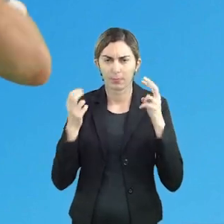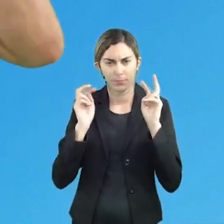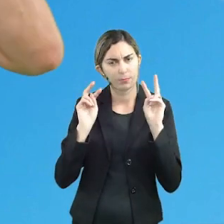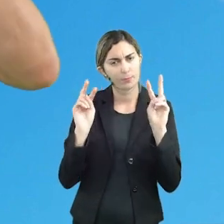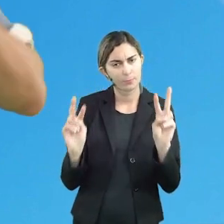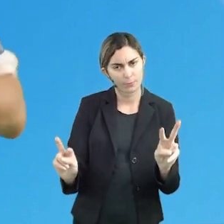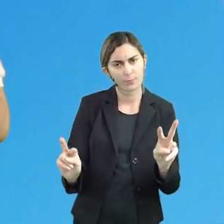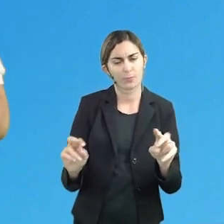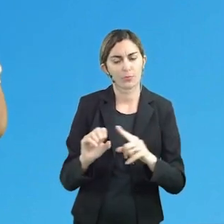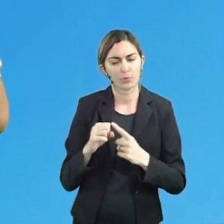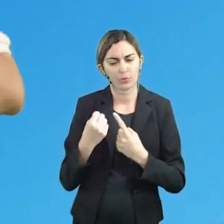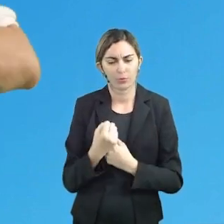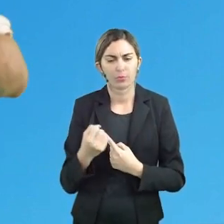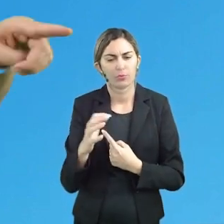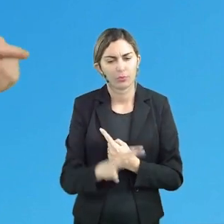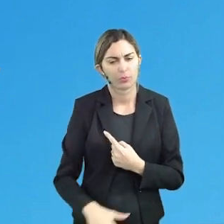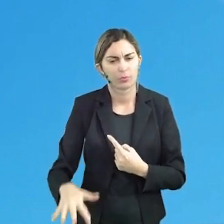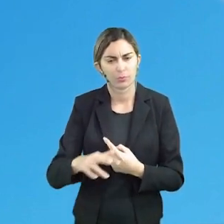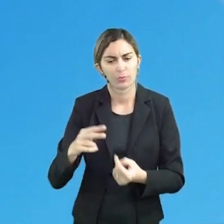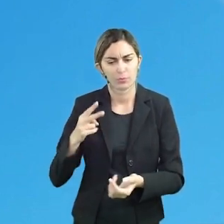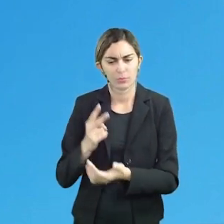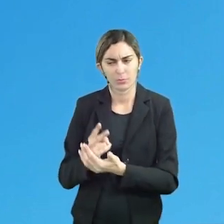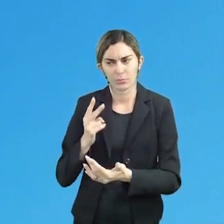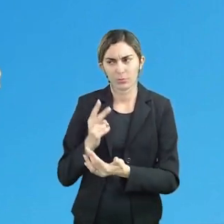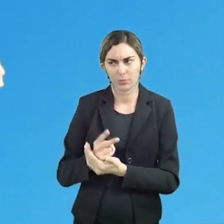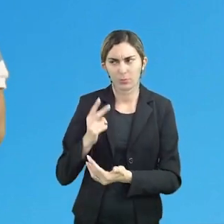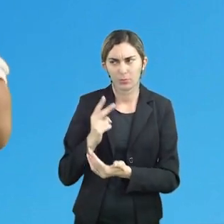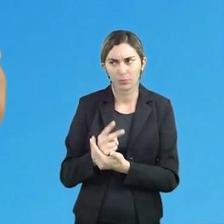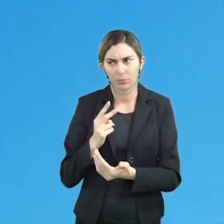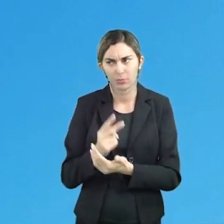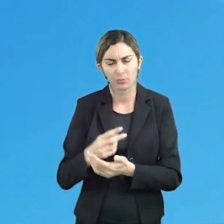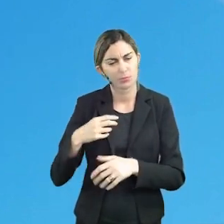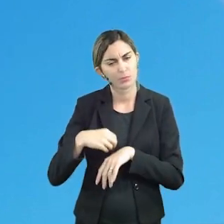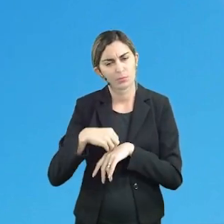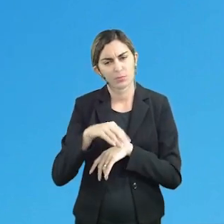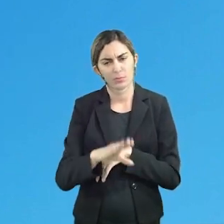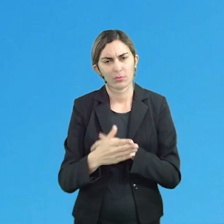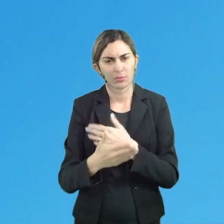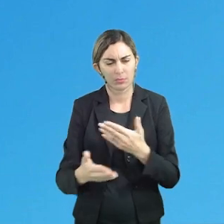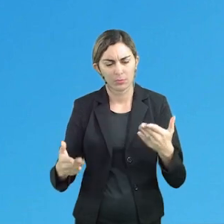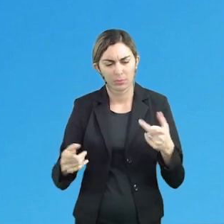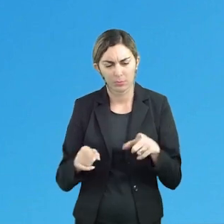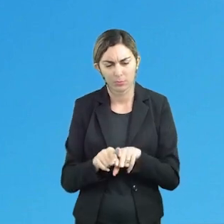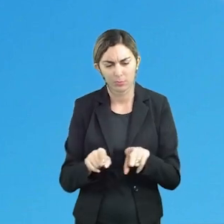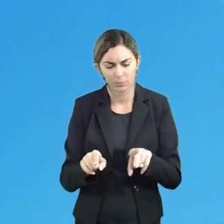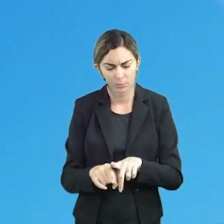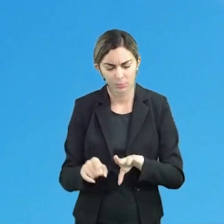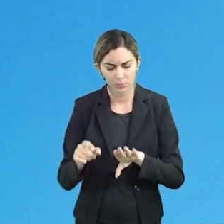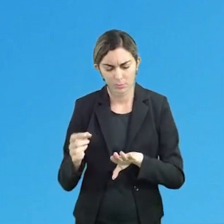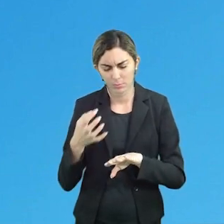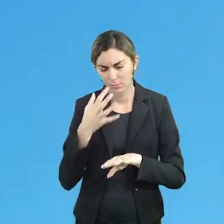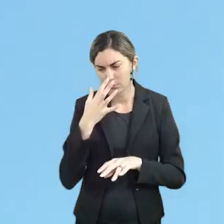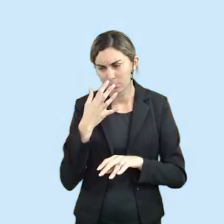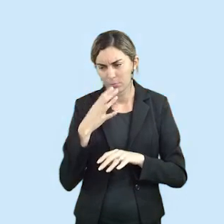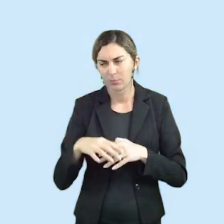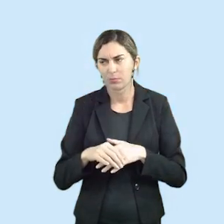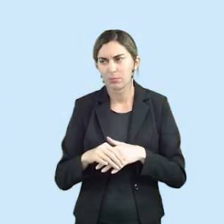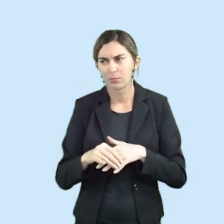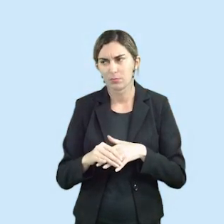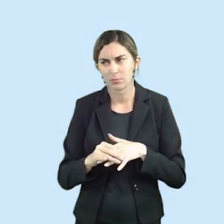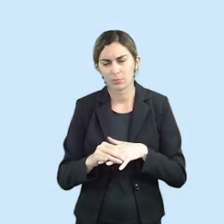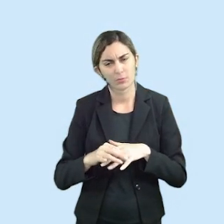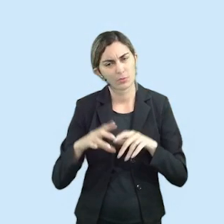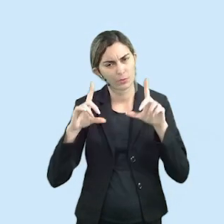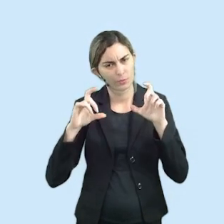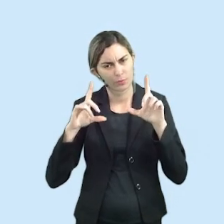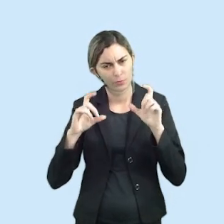só, a questão social sempre permeando. Trago para vocês também, como podemos observar, uma